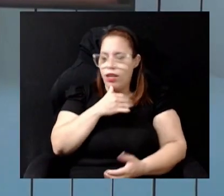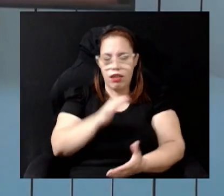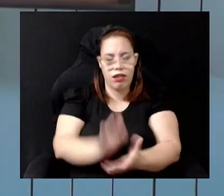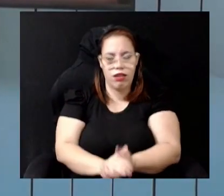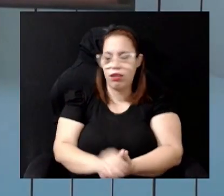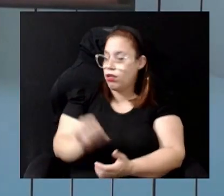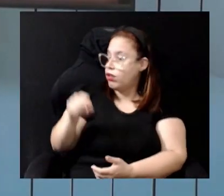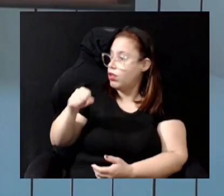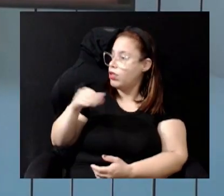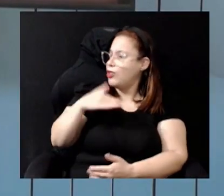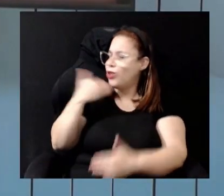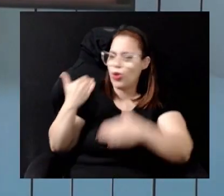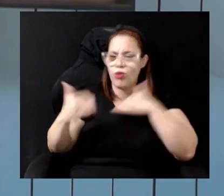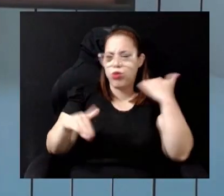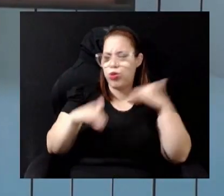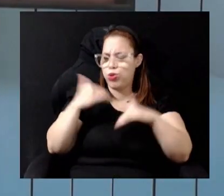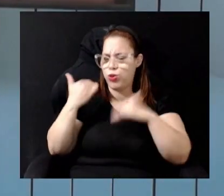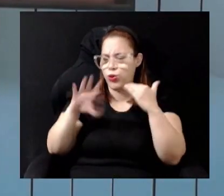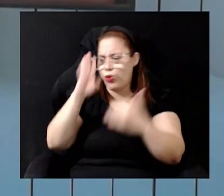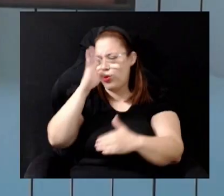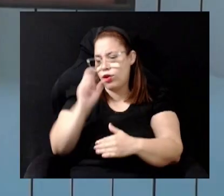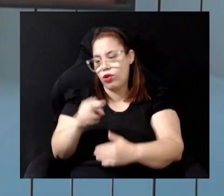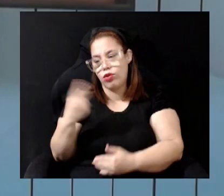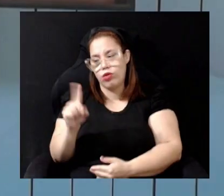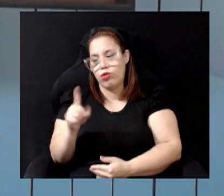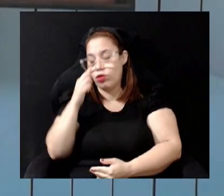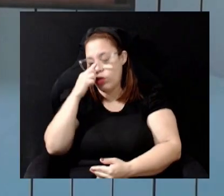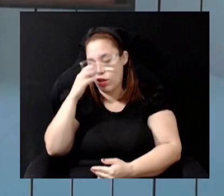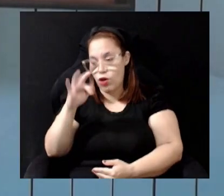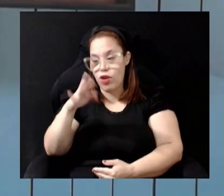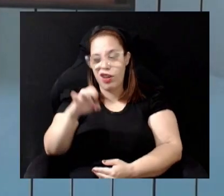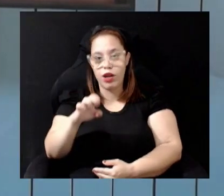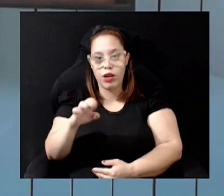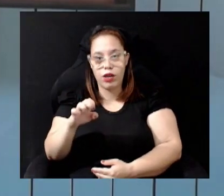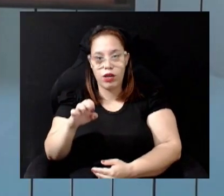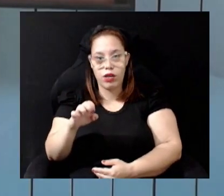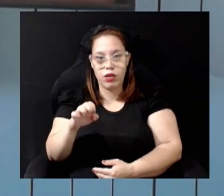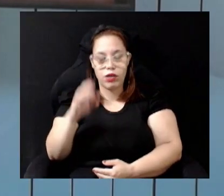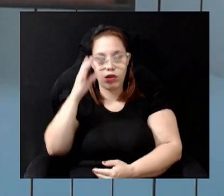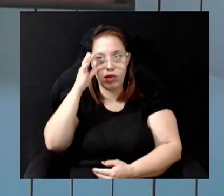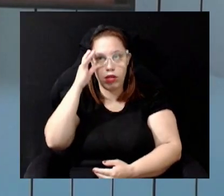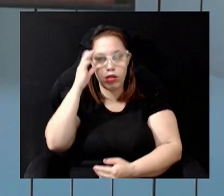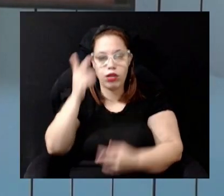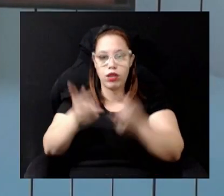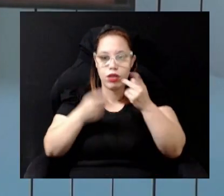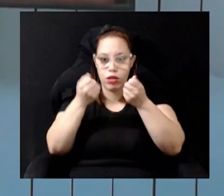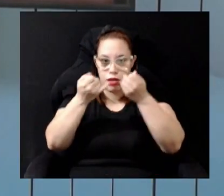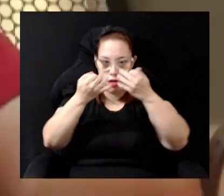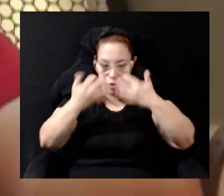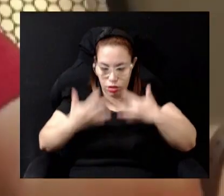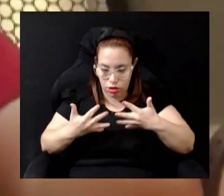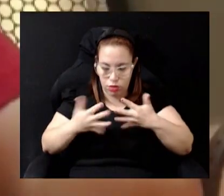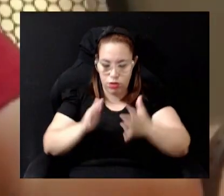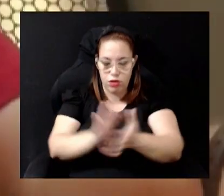diretas ou indiretas, né? E Felipe, como é que se forma um furacão? Queria que você explicasse pra gente.